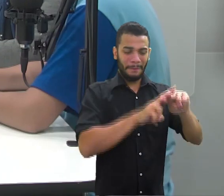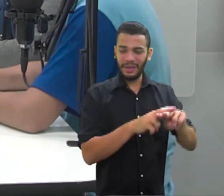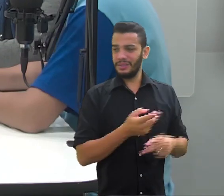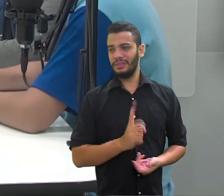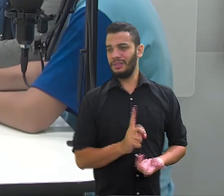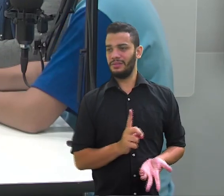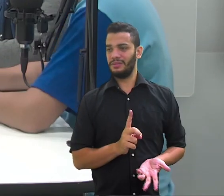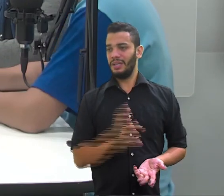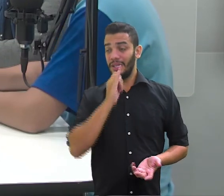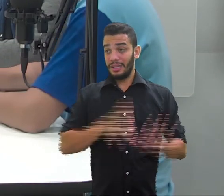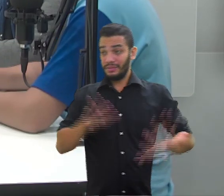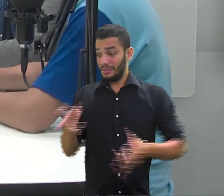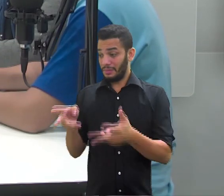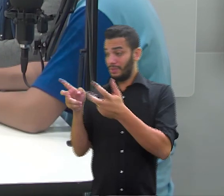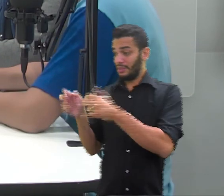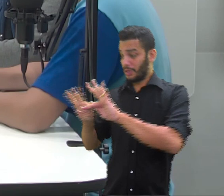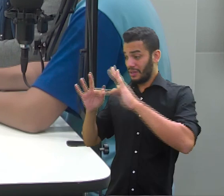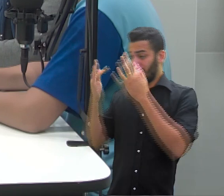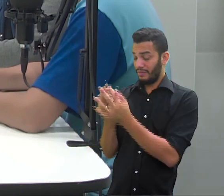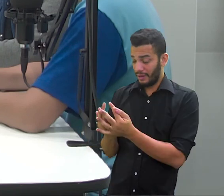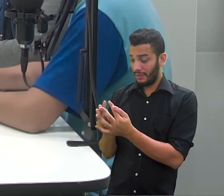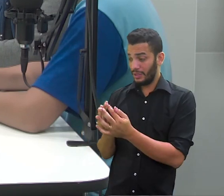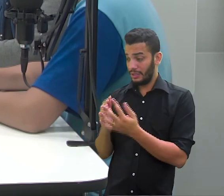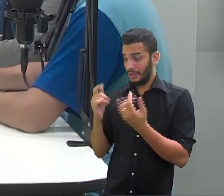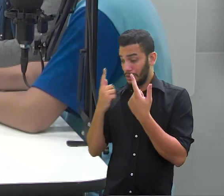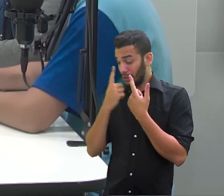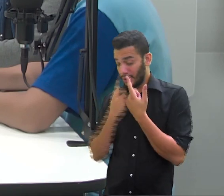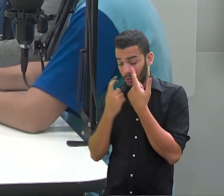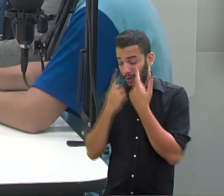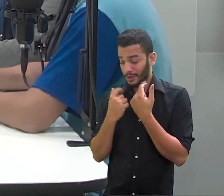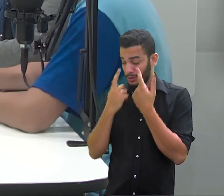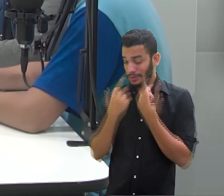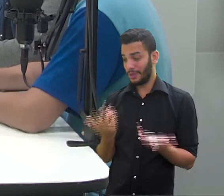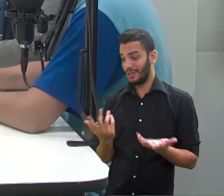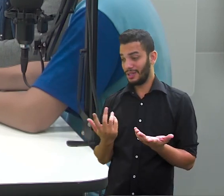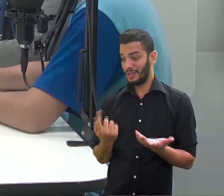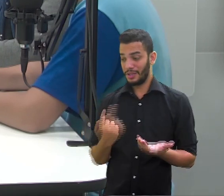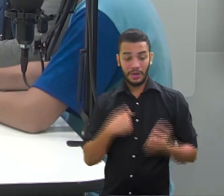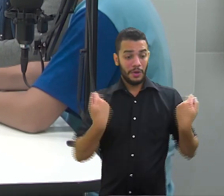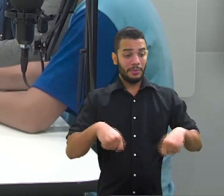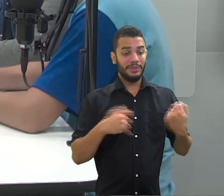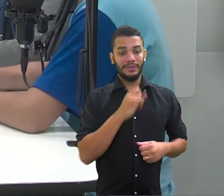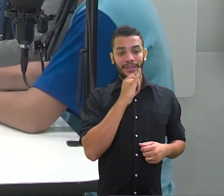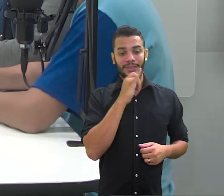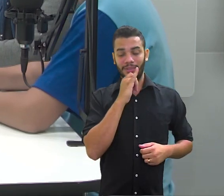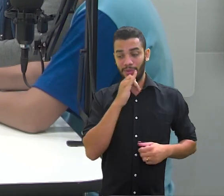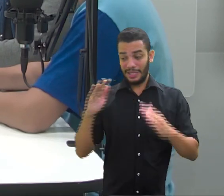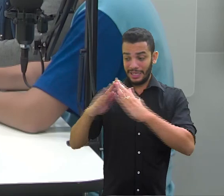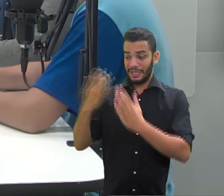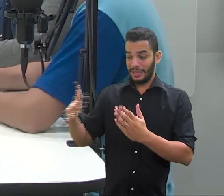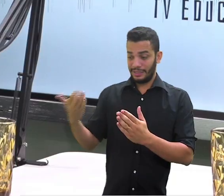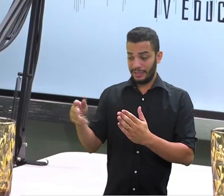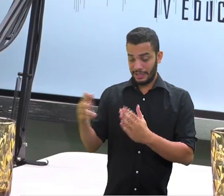uma mãe chorando ou ir no trabalho da mãe e falar, olha, seu filho está preso. E ver a lágrima daquela mãe, eu